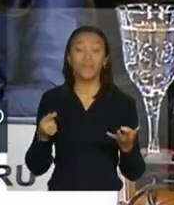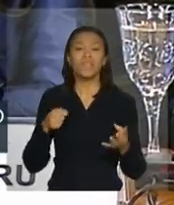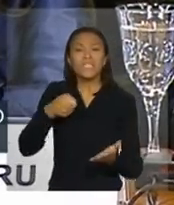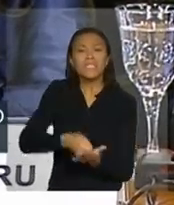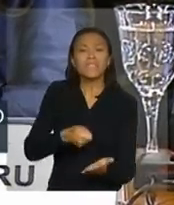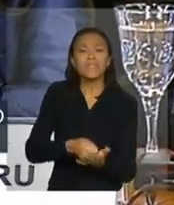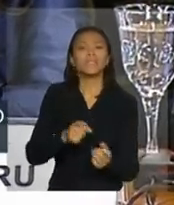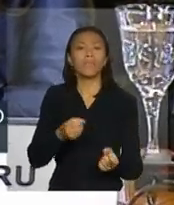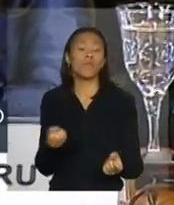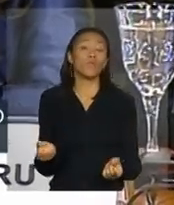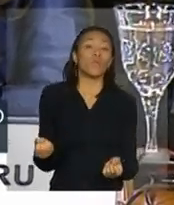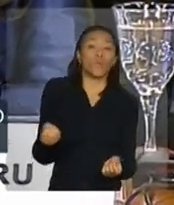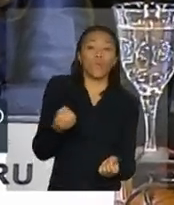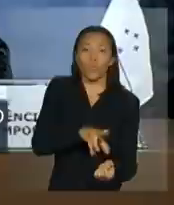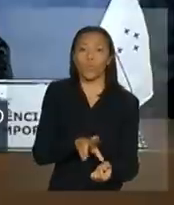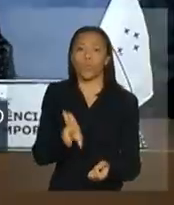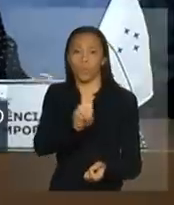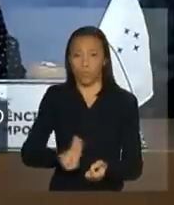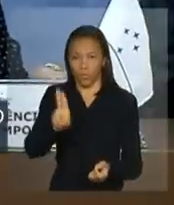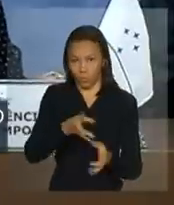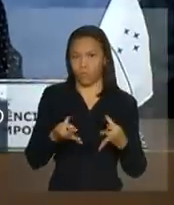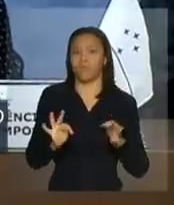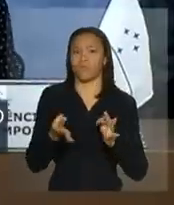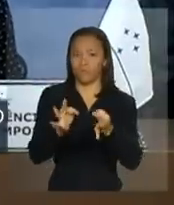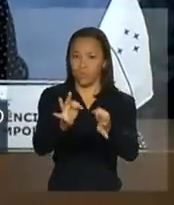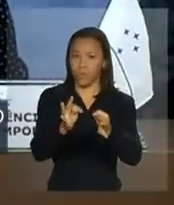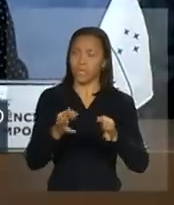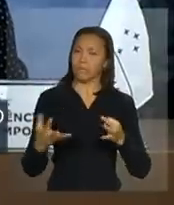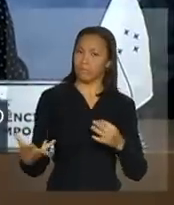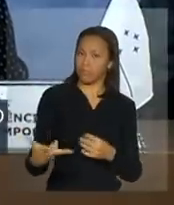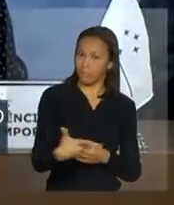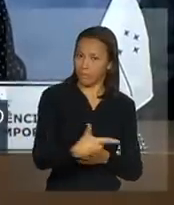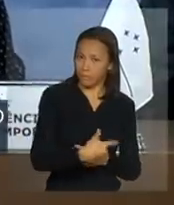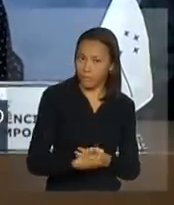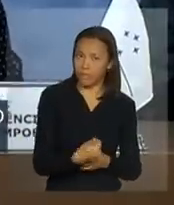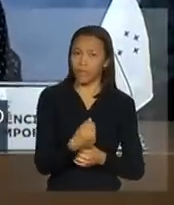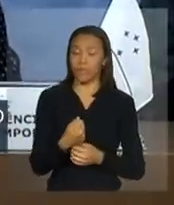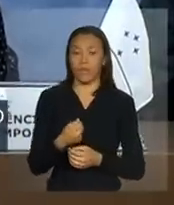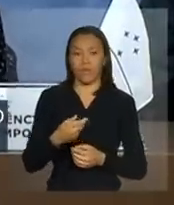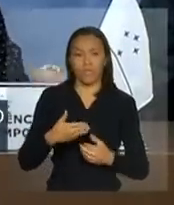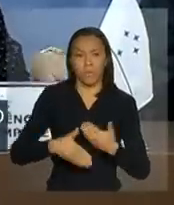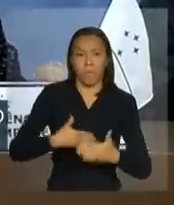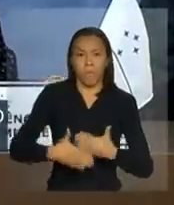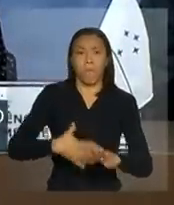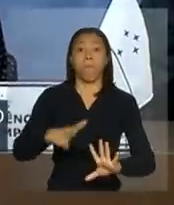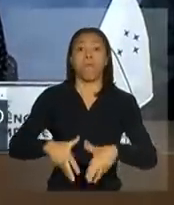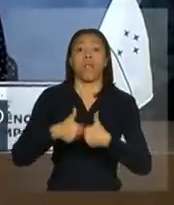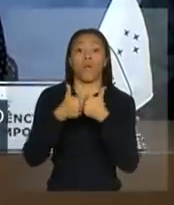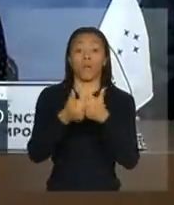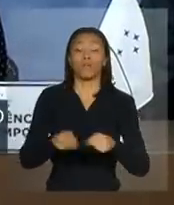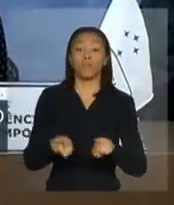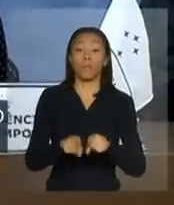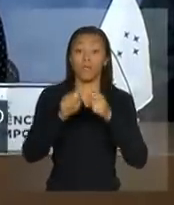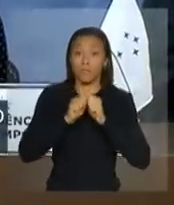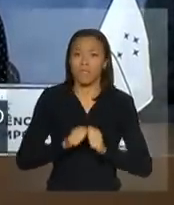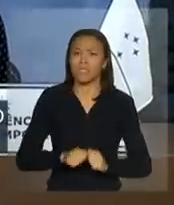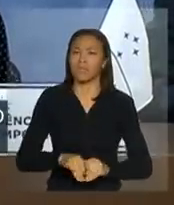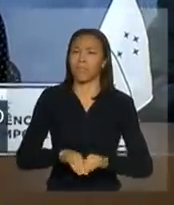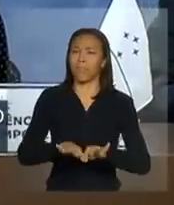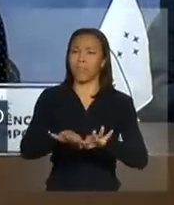também inovação tecnológica, aperfeiçoamento dos processos produtivos, expansão de